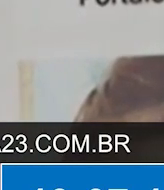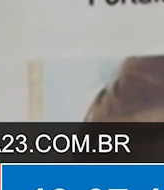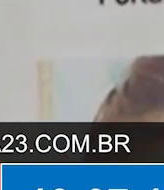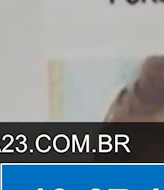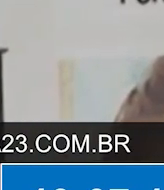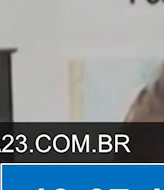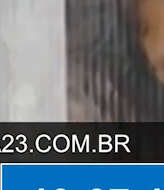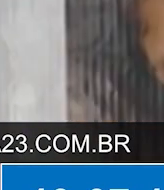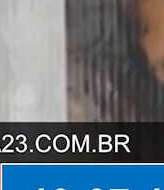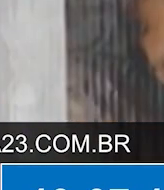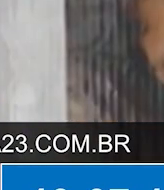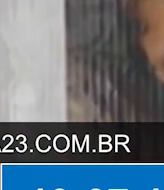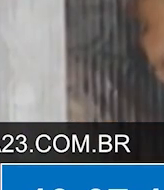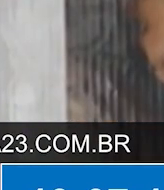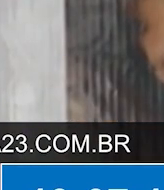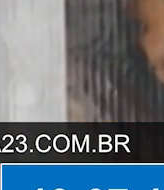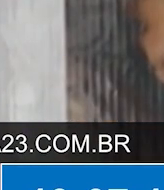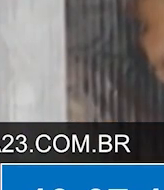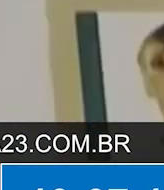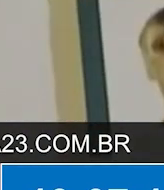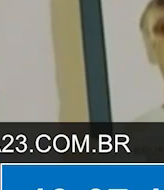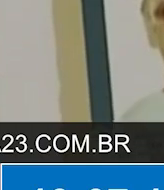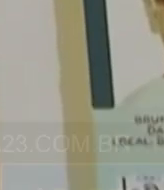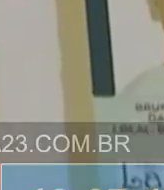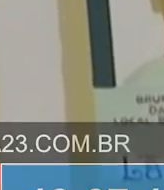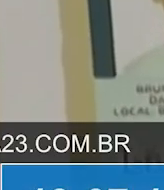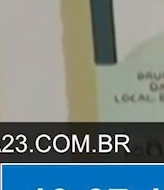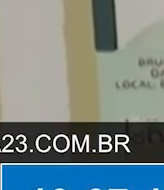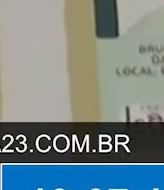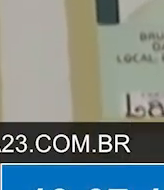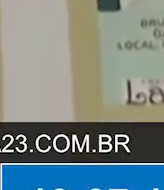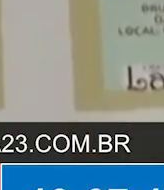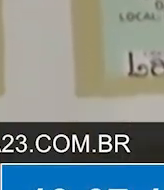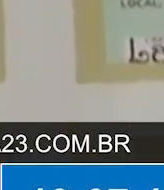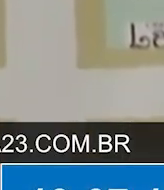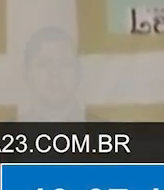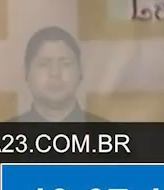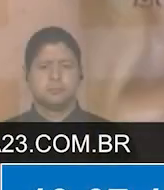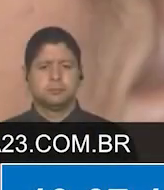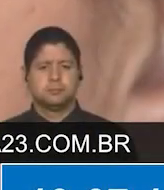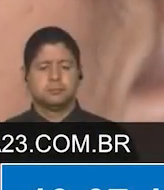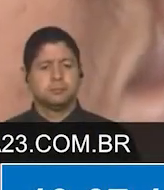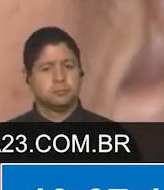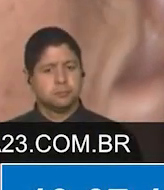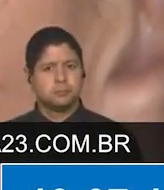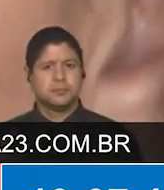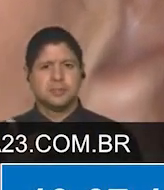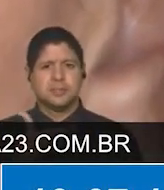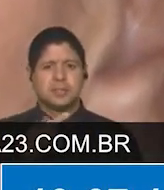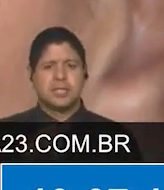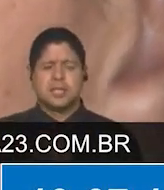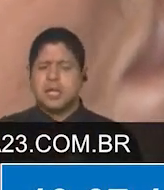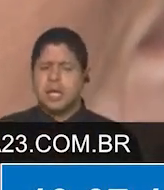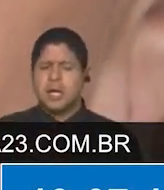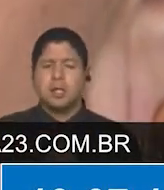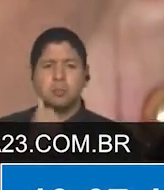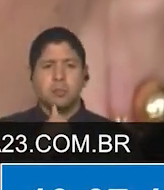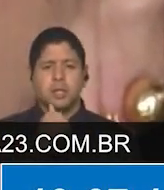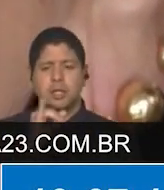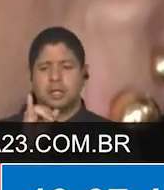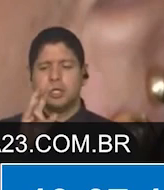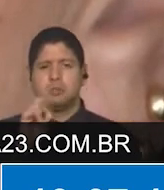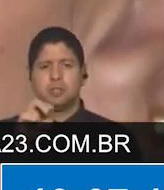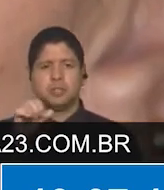uma reportagem sobre o tema e vamos acompanhá-la agora aqui na tela do JR23. Há 27 anos, Ivanise